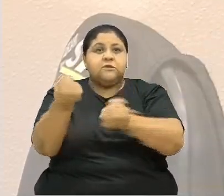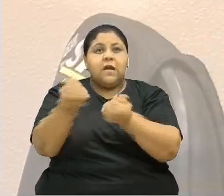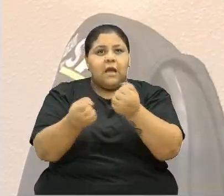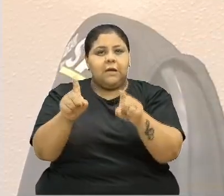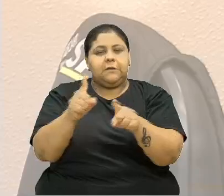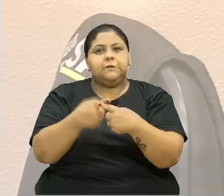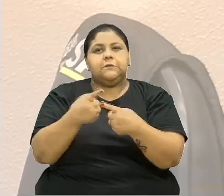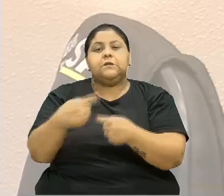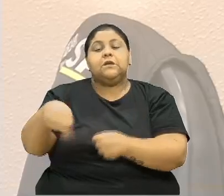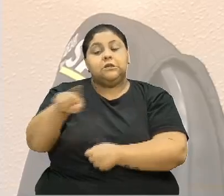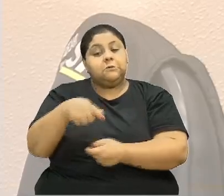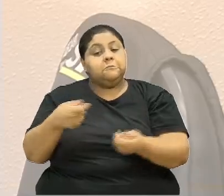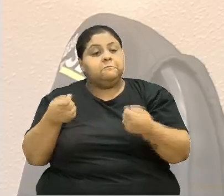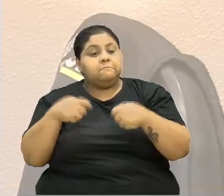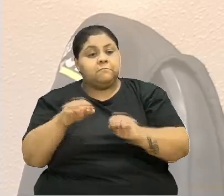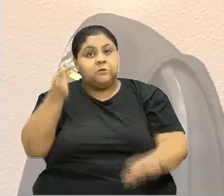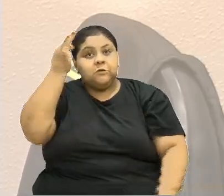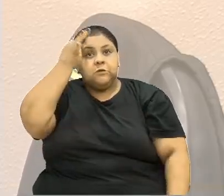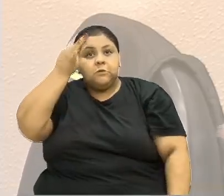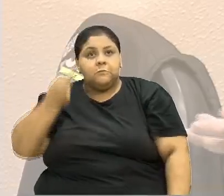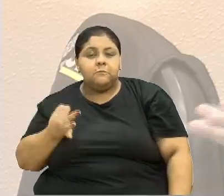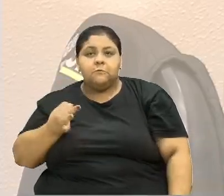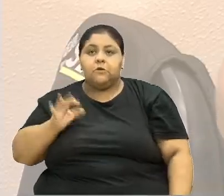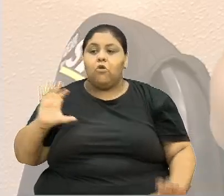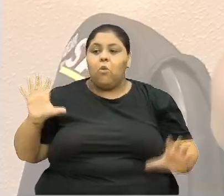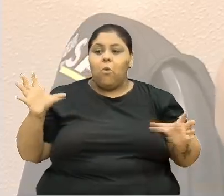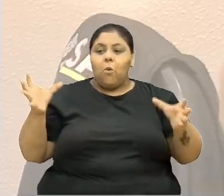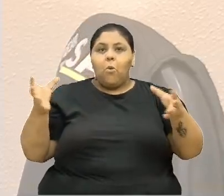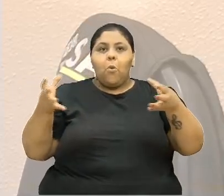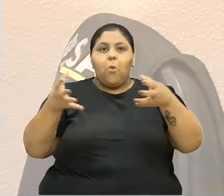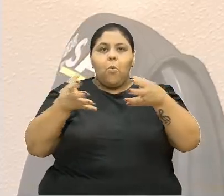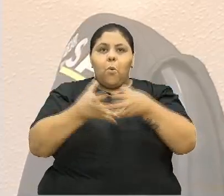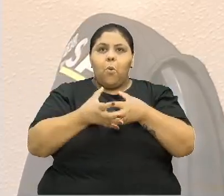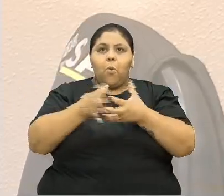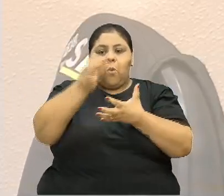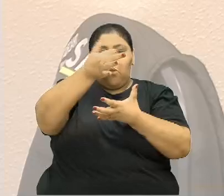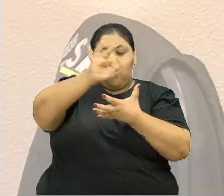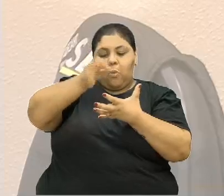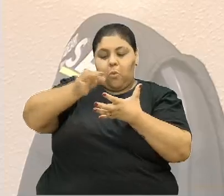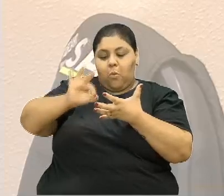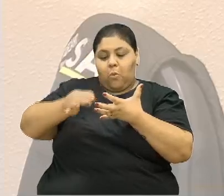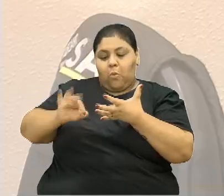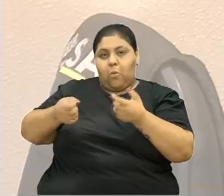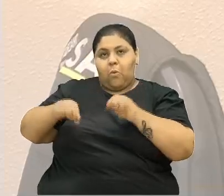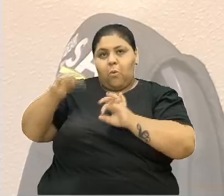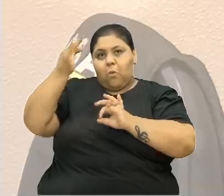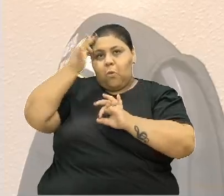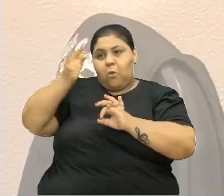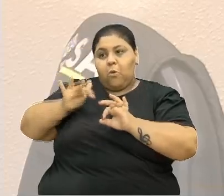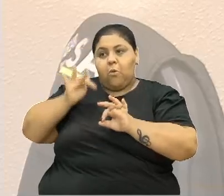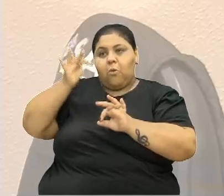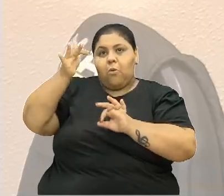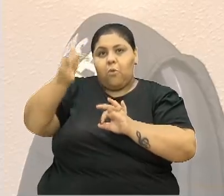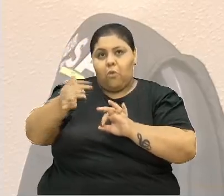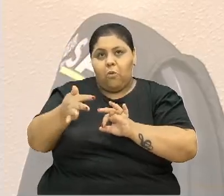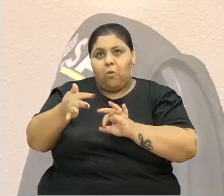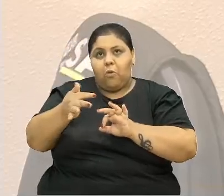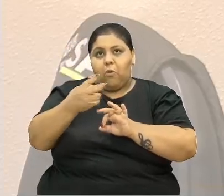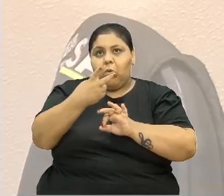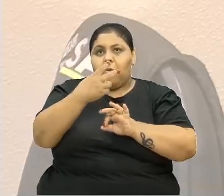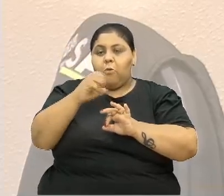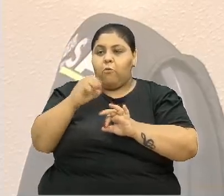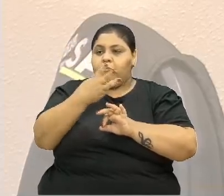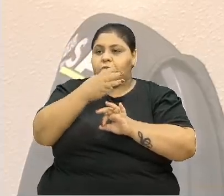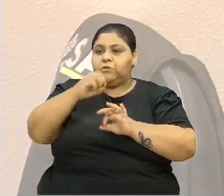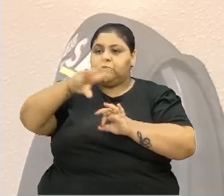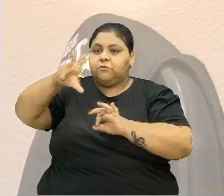E a gente precisa entender que é um conjunto de situações que nós possamos entender que no futuro, em vez de dar 20, 30